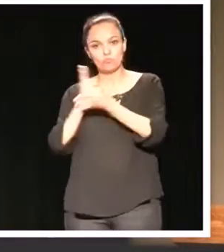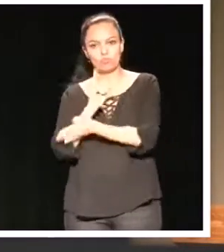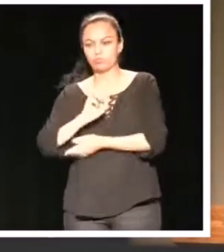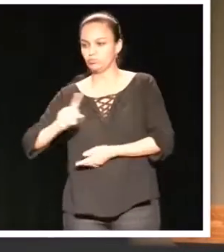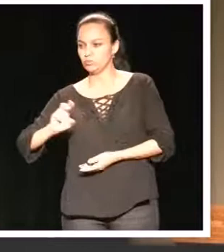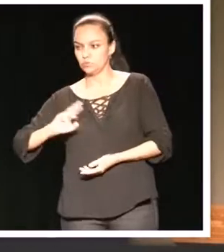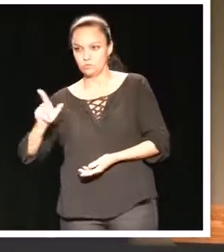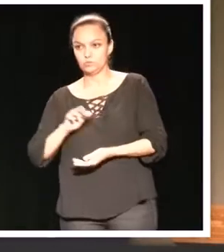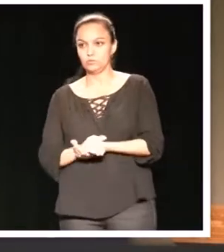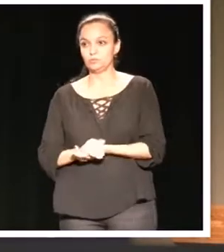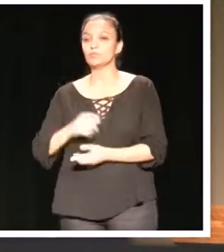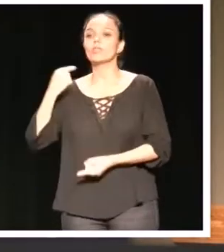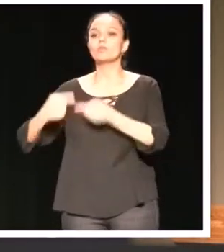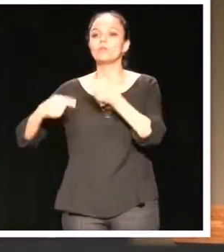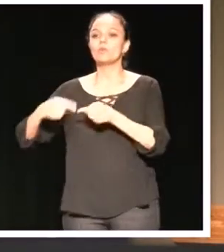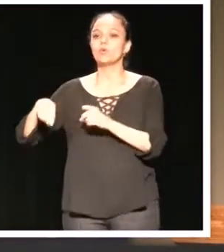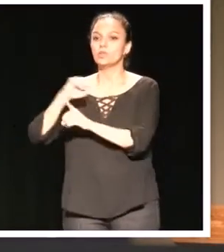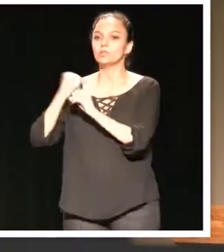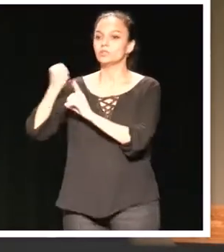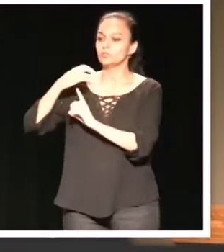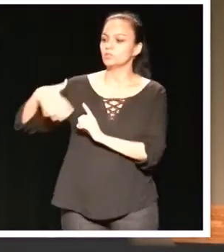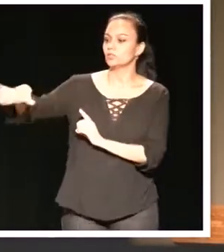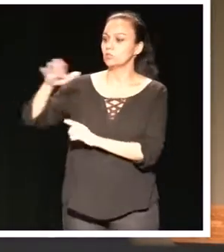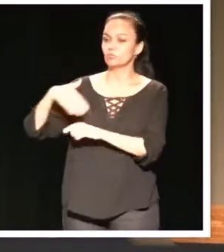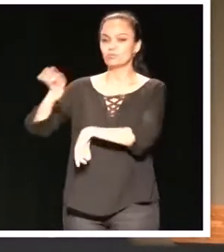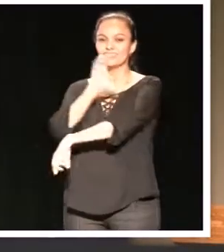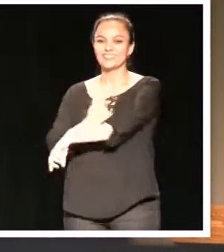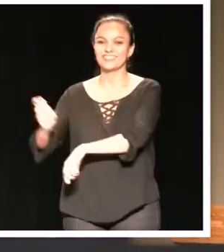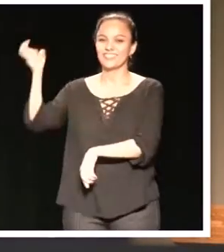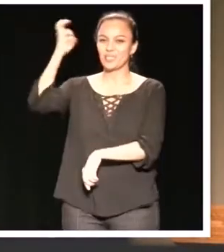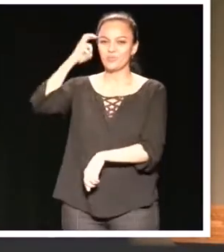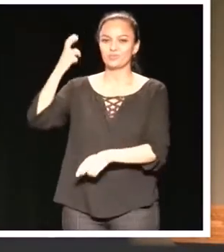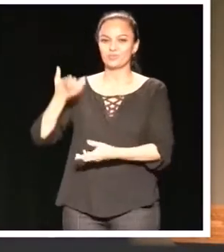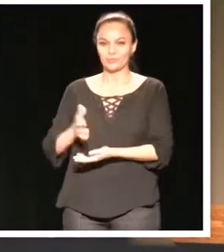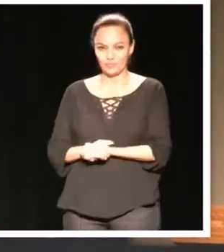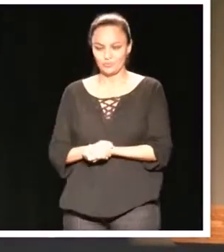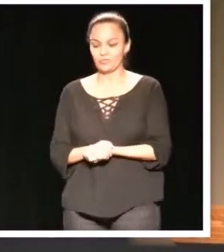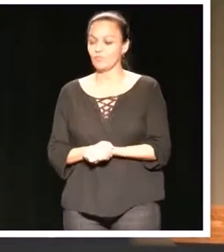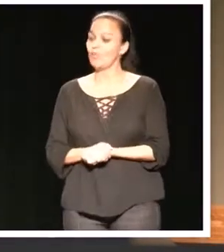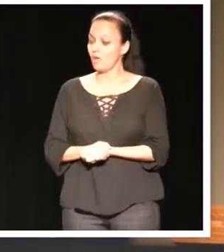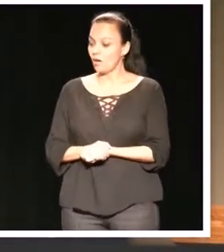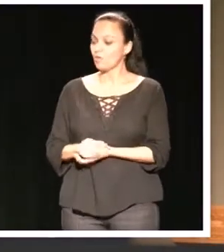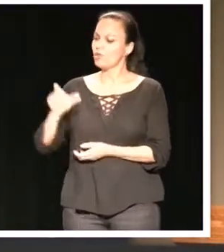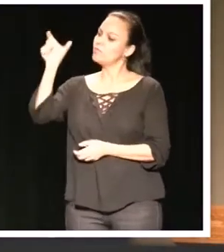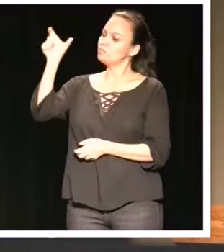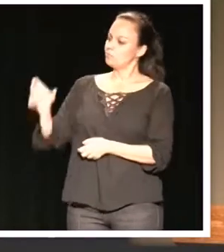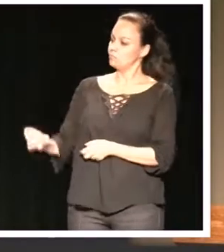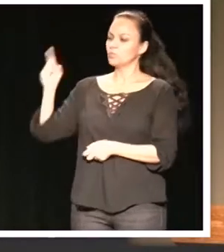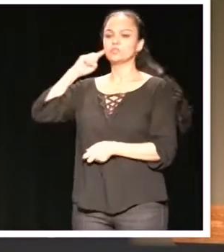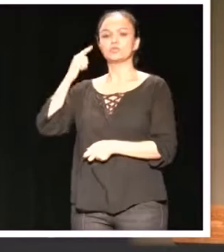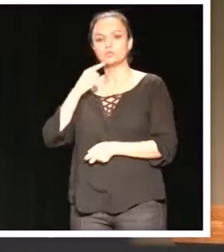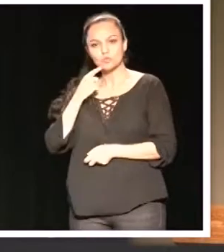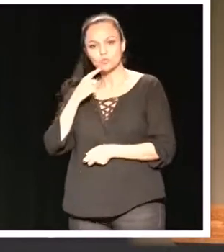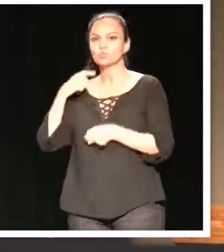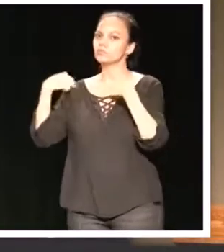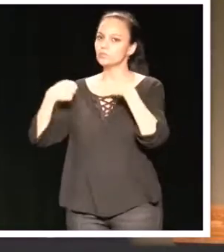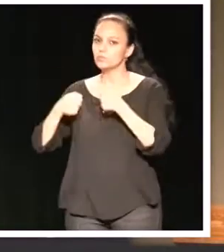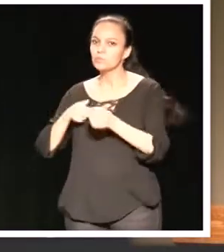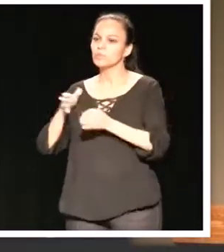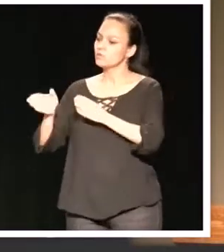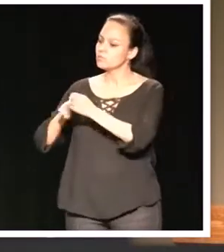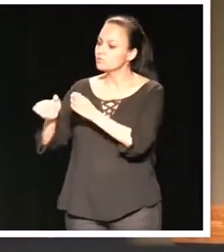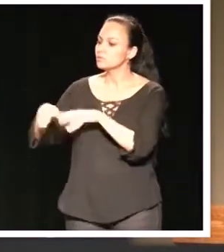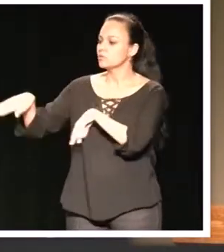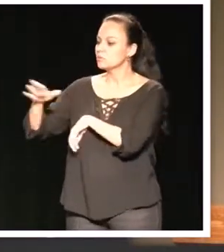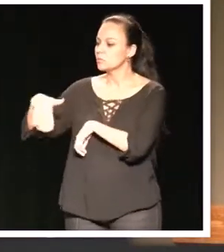As políticas sociais e culturais, que reconhecem que os surdos são parte de um conglomerado social, em geral são questões